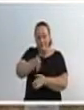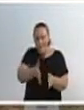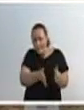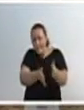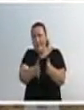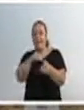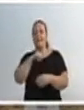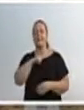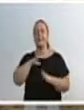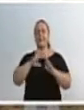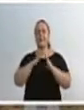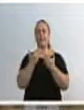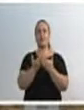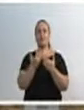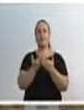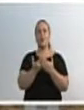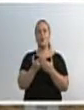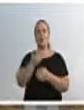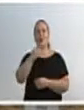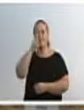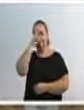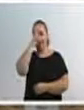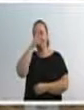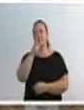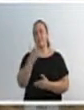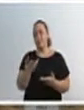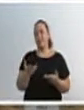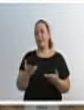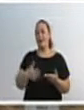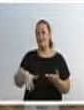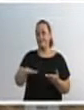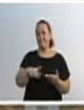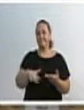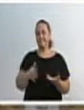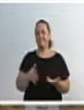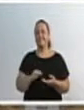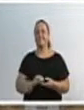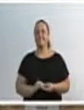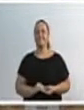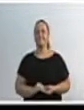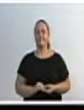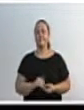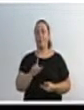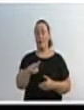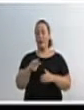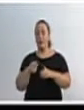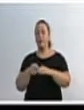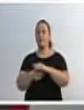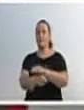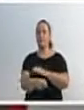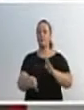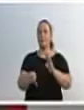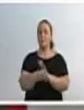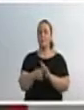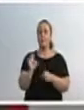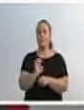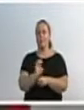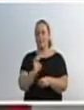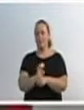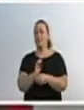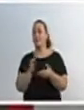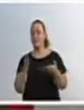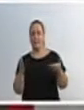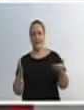O ensino, o segundo grau, na verdade, ali na região, da Professor Jacobi Nacha. O investimento do governo do Estado, vereador Gilson,